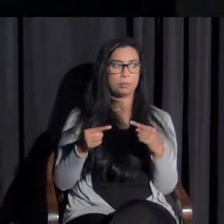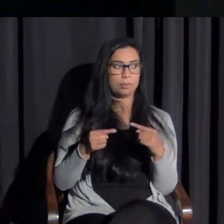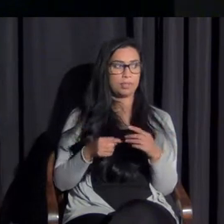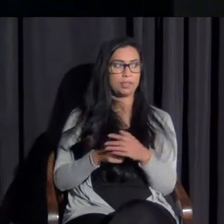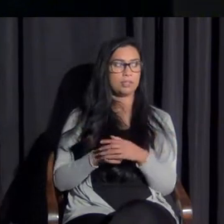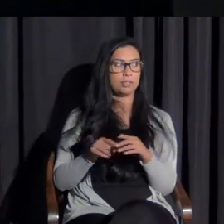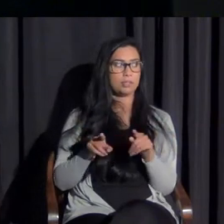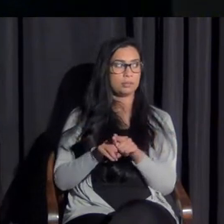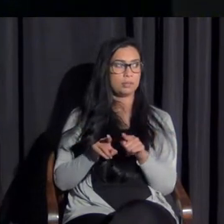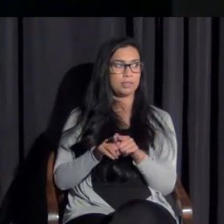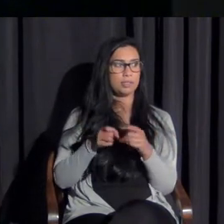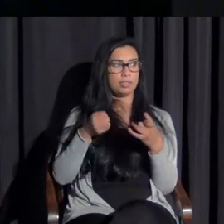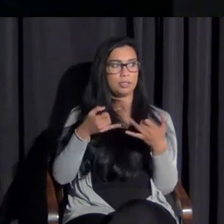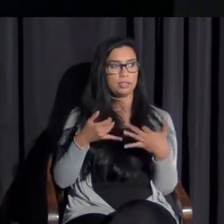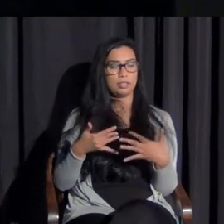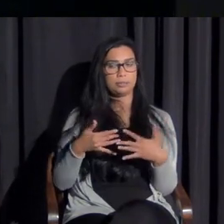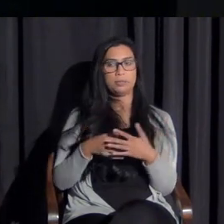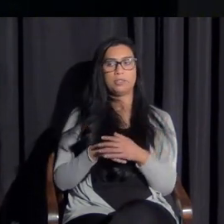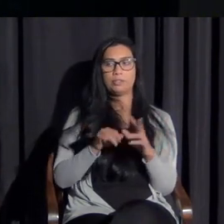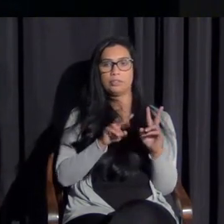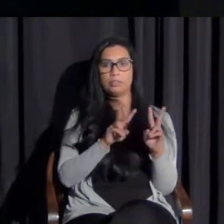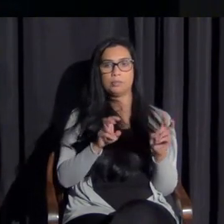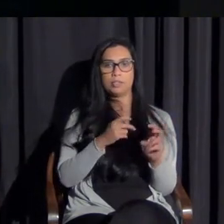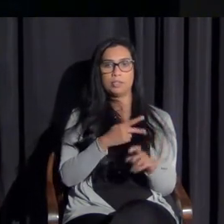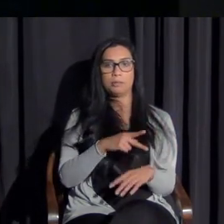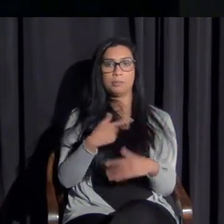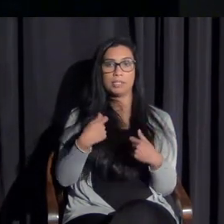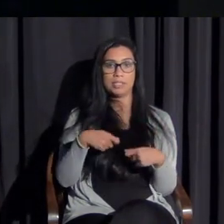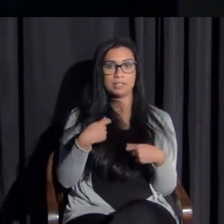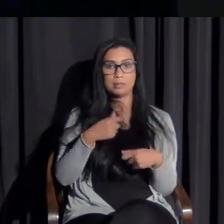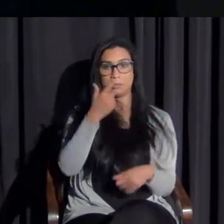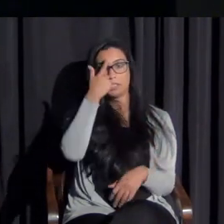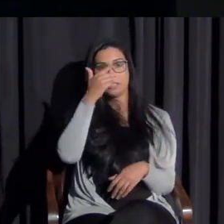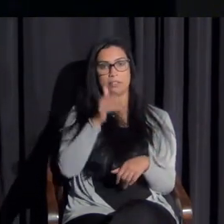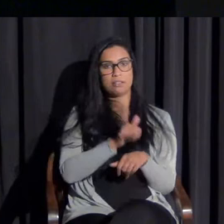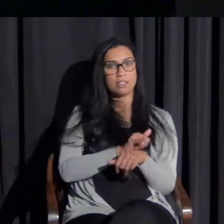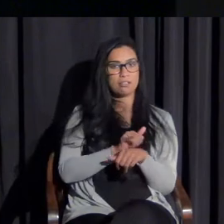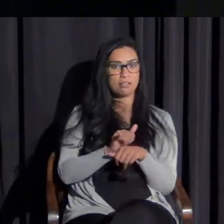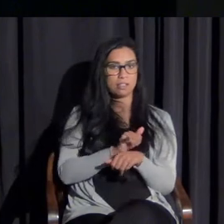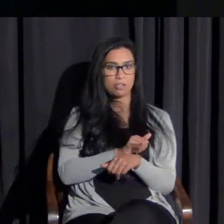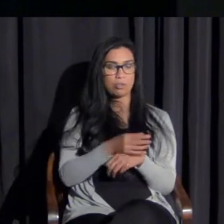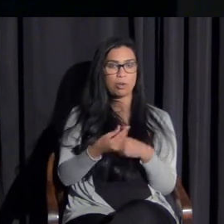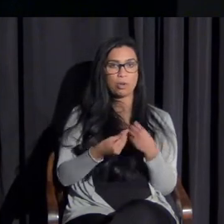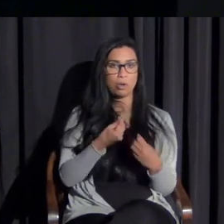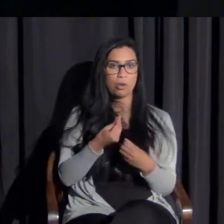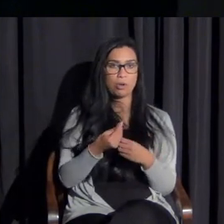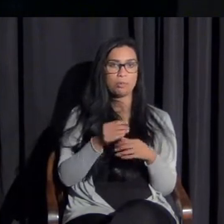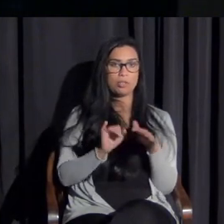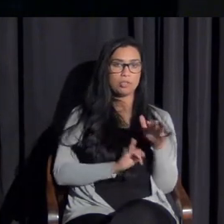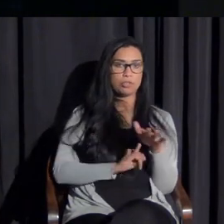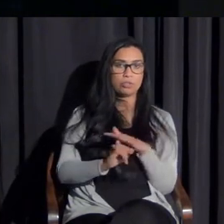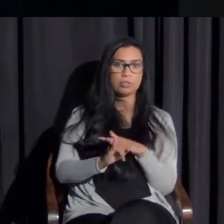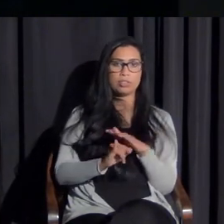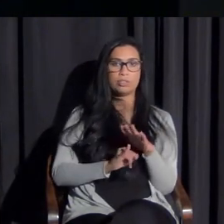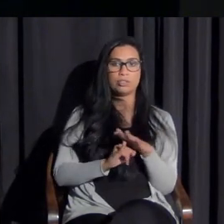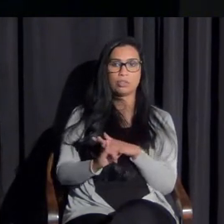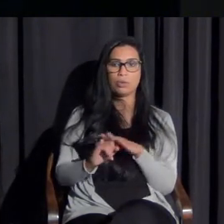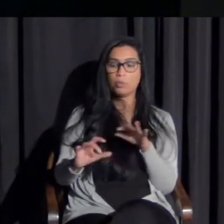que é que a gente precisa pensar em estratégias, né, de aproximação entre as instituições e as famílias, né.